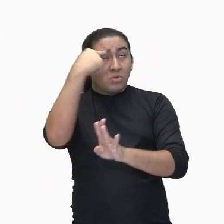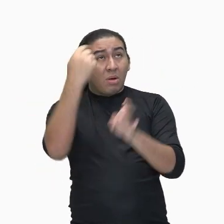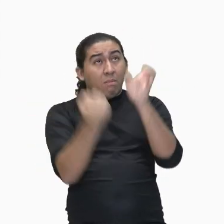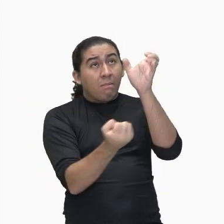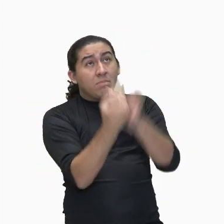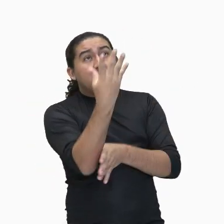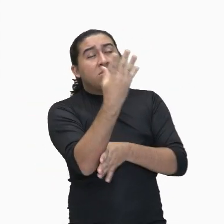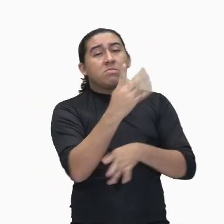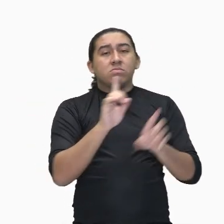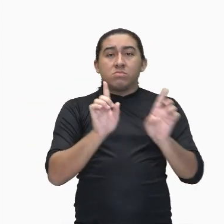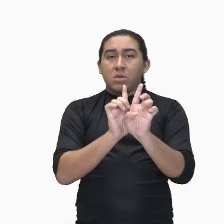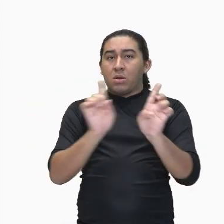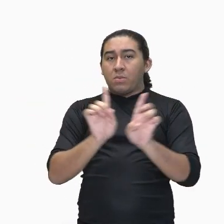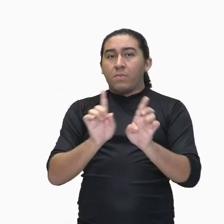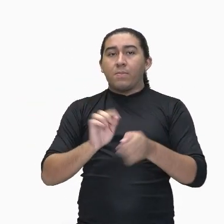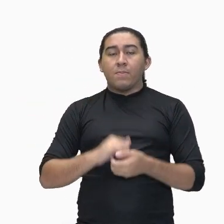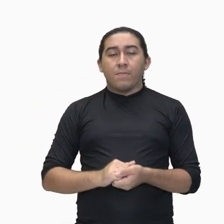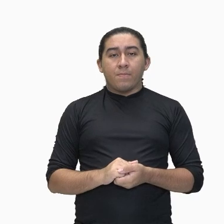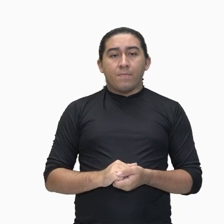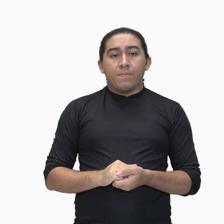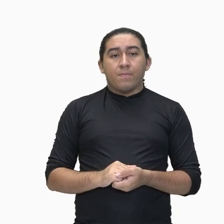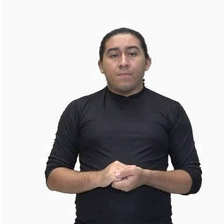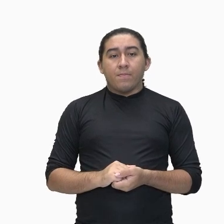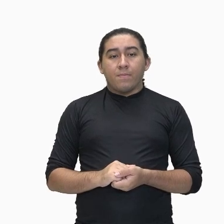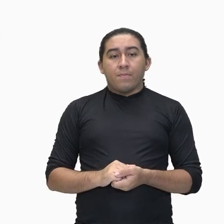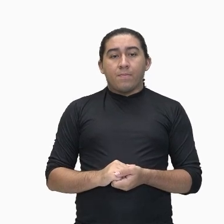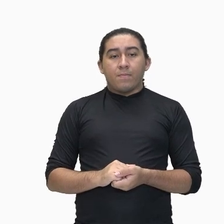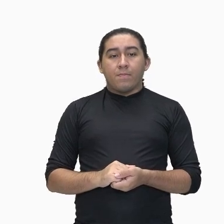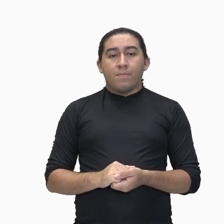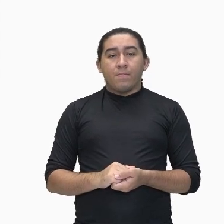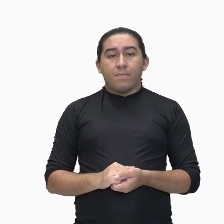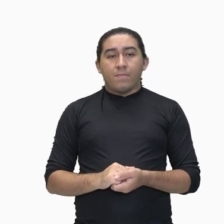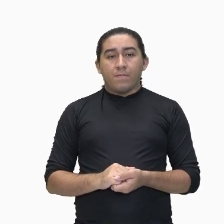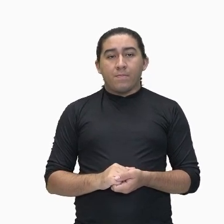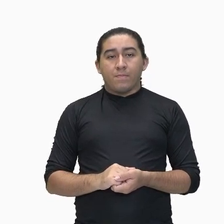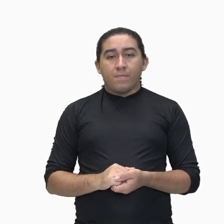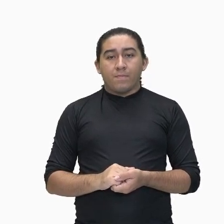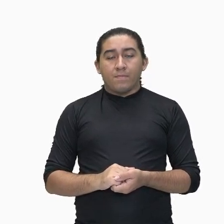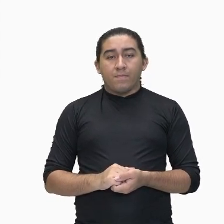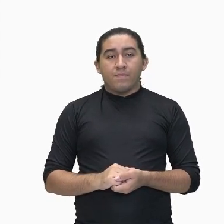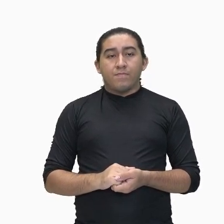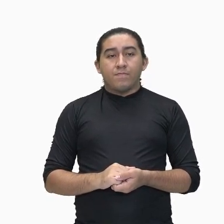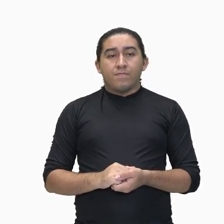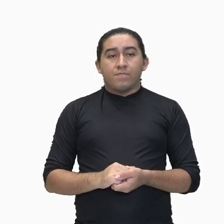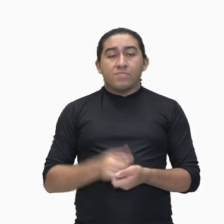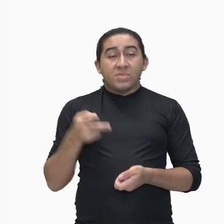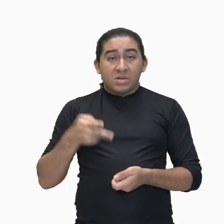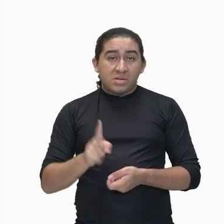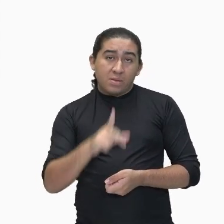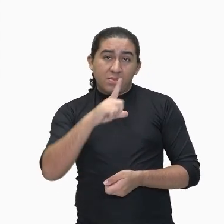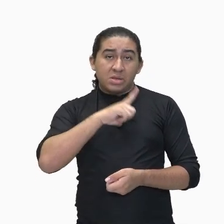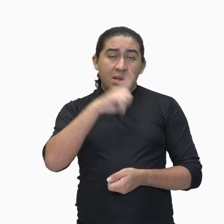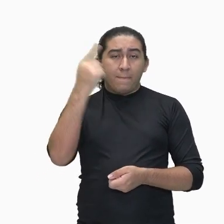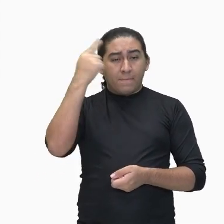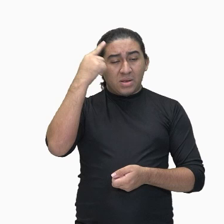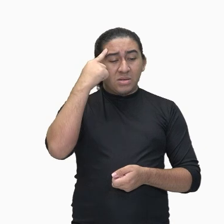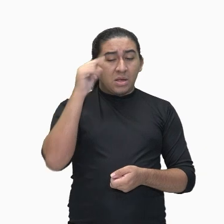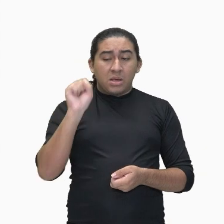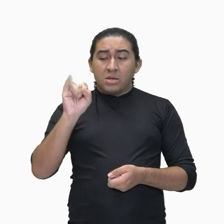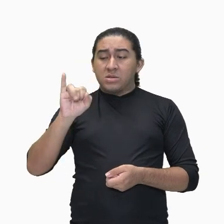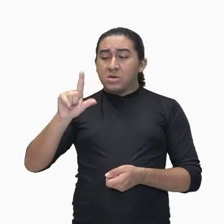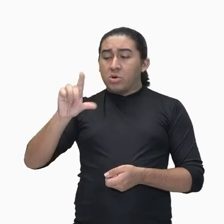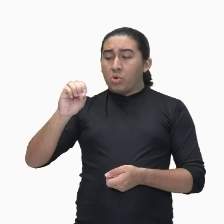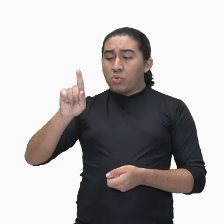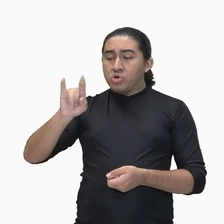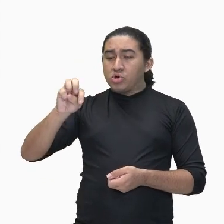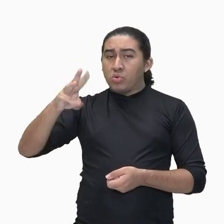uma criação da minha cabeça. Então, todo silogismo ele vai possuir 3